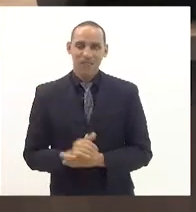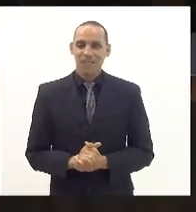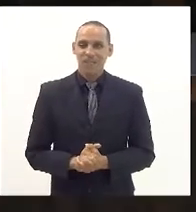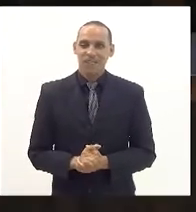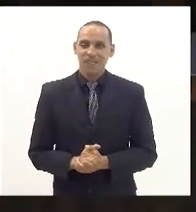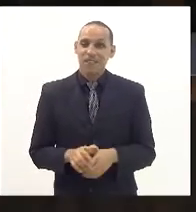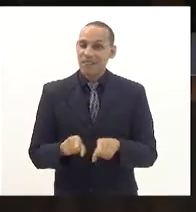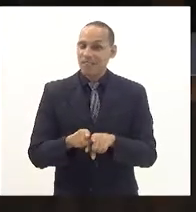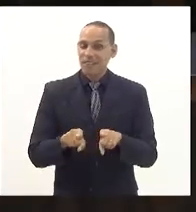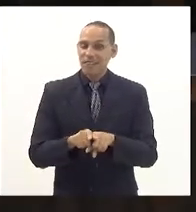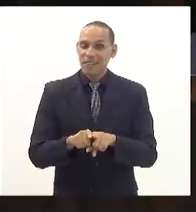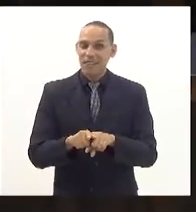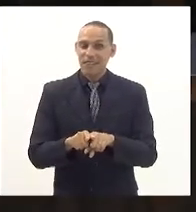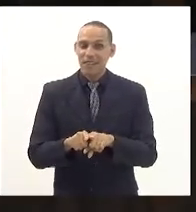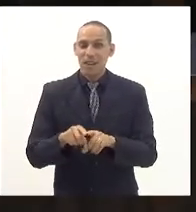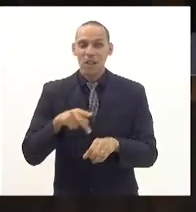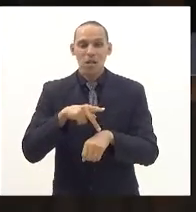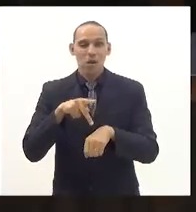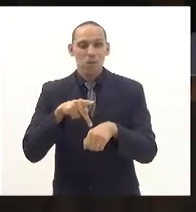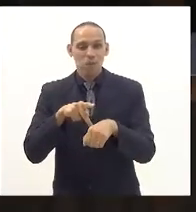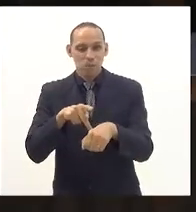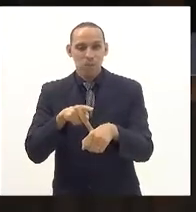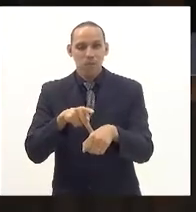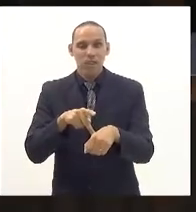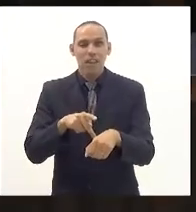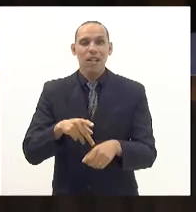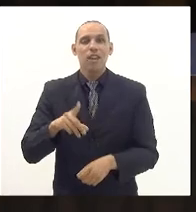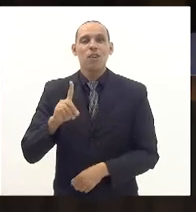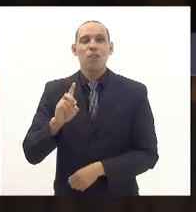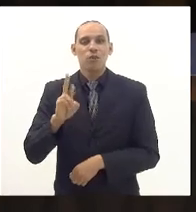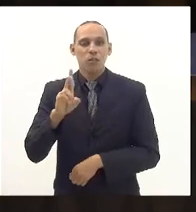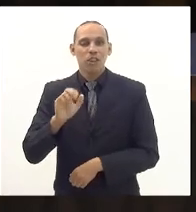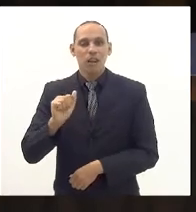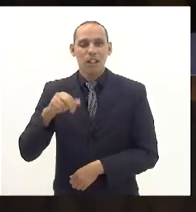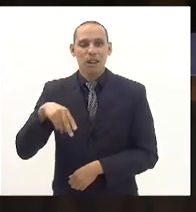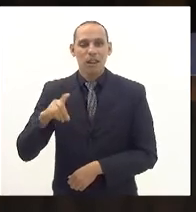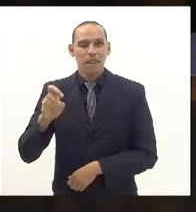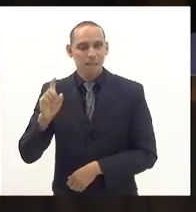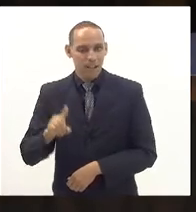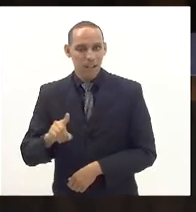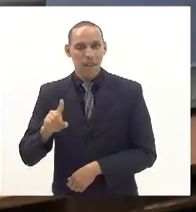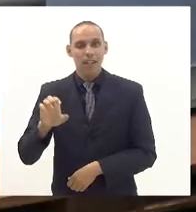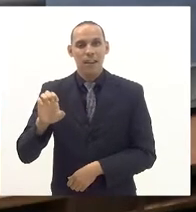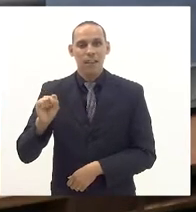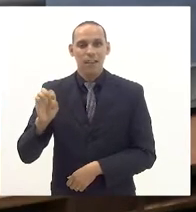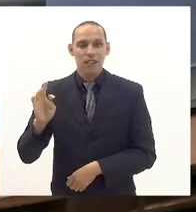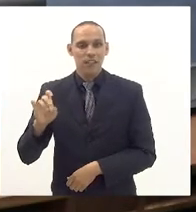também um procurador do Estado Dr André Luiz Carvalho Estrella